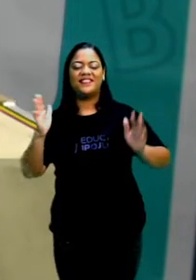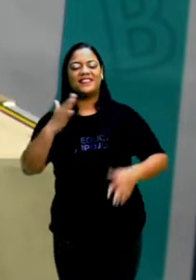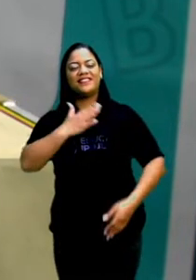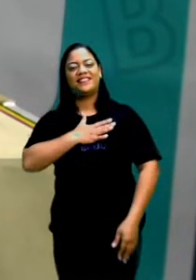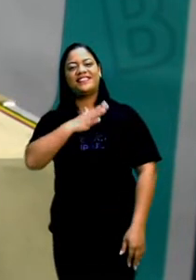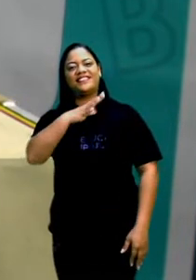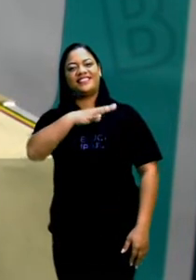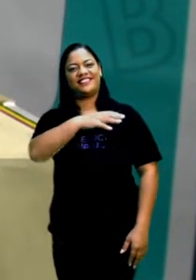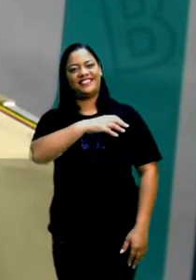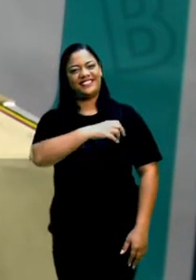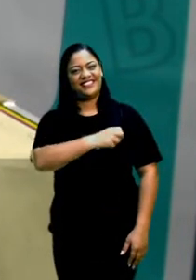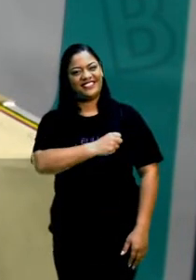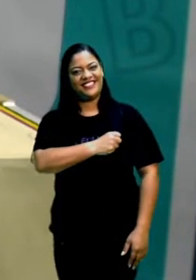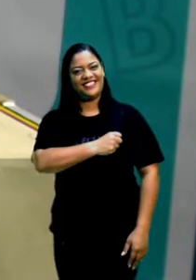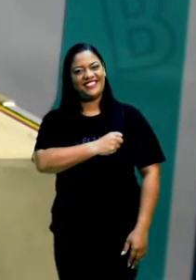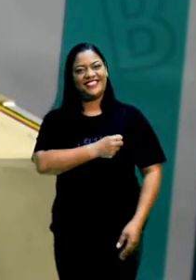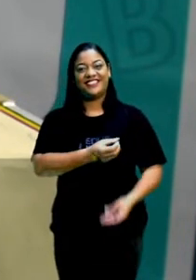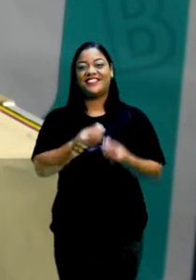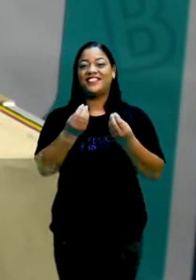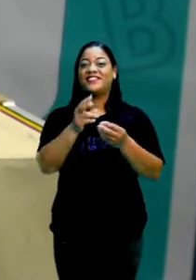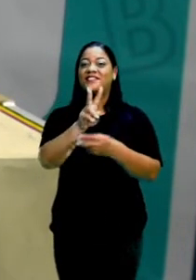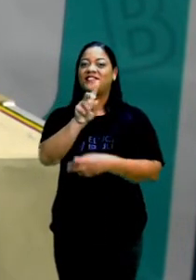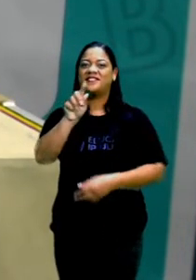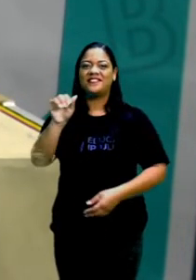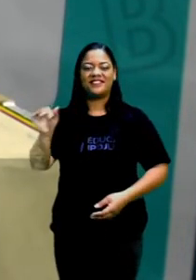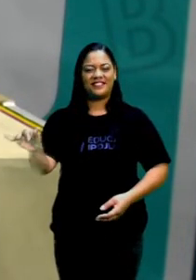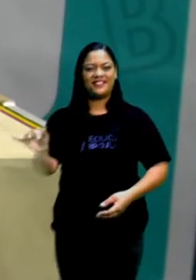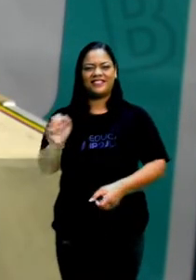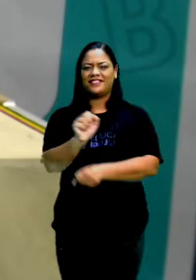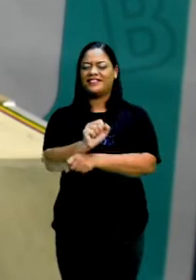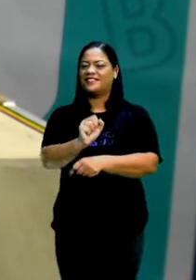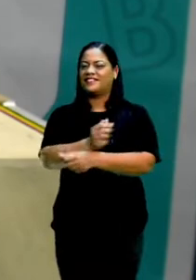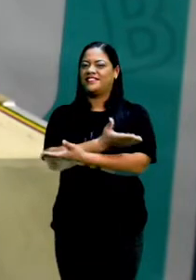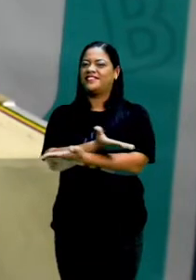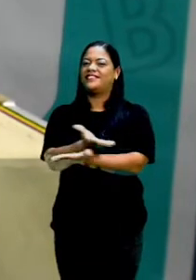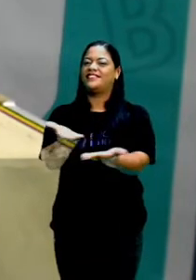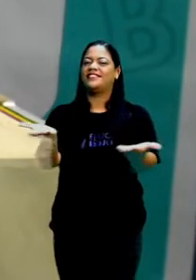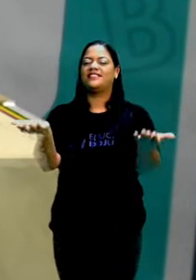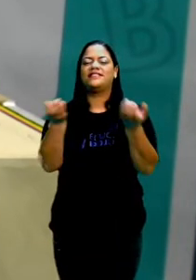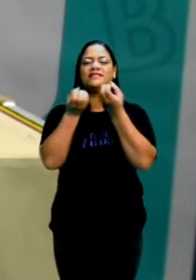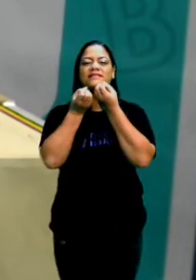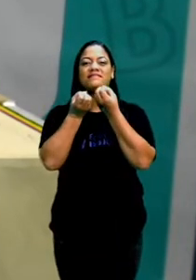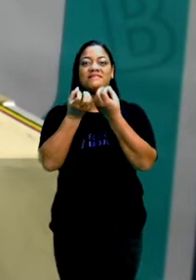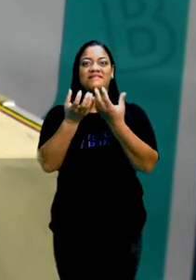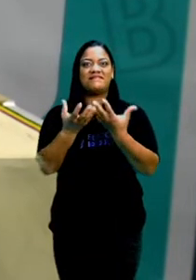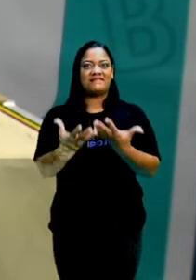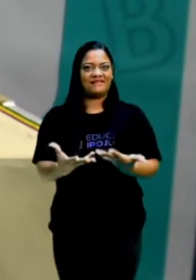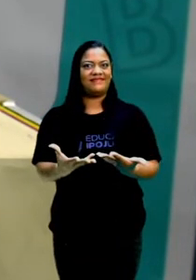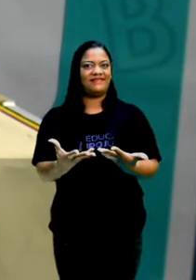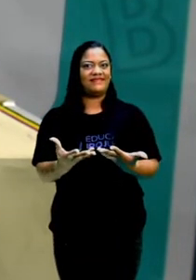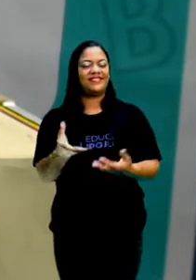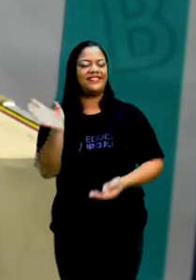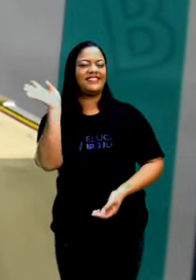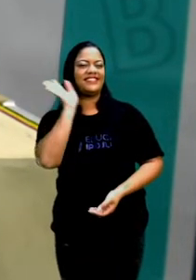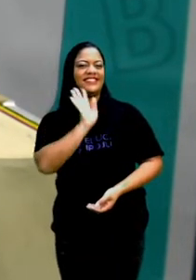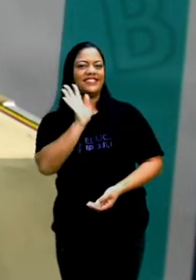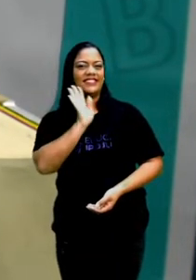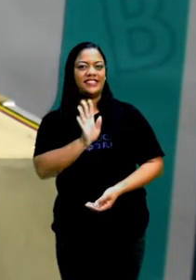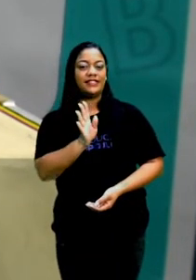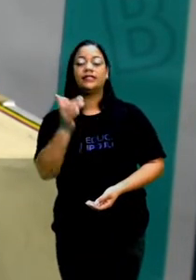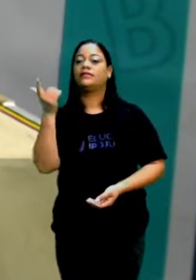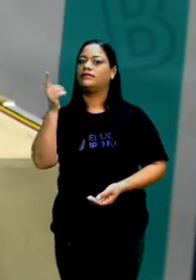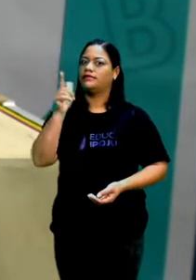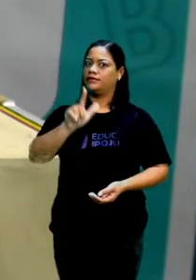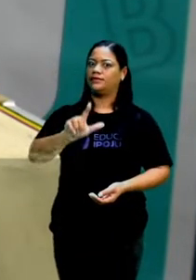meus amores, como vocês estão? Espero que estejam todos muito legais. E aí, uma está de volta aqui